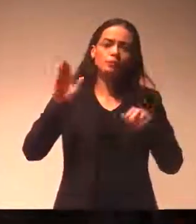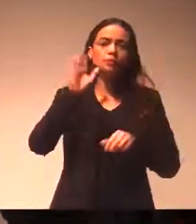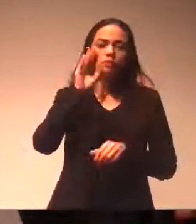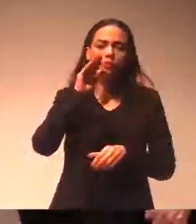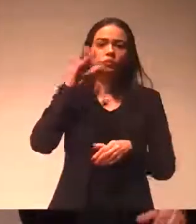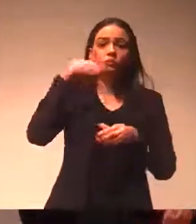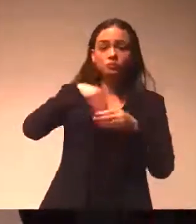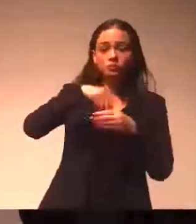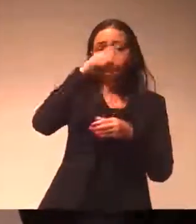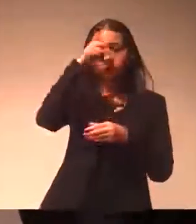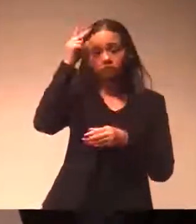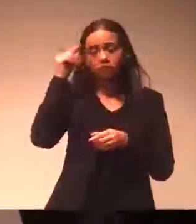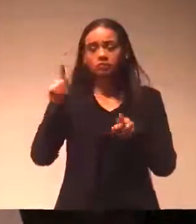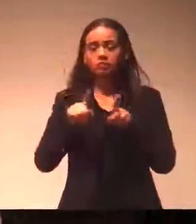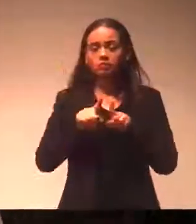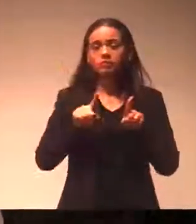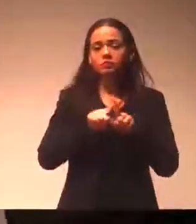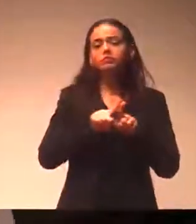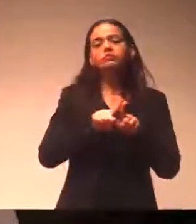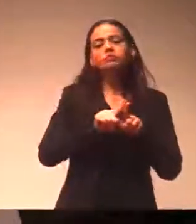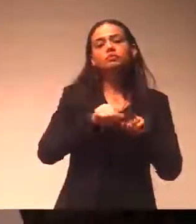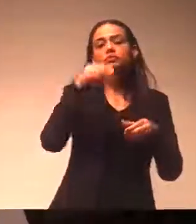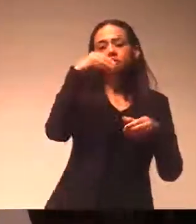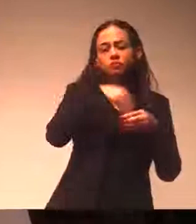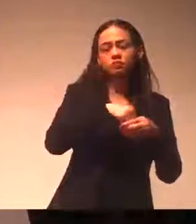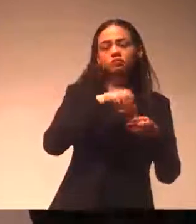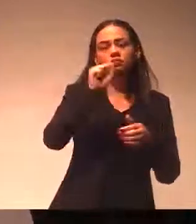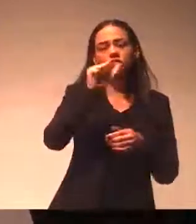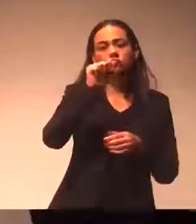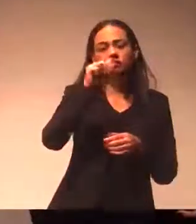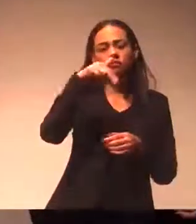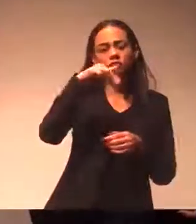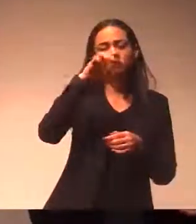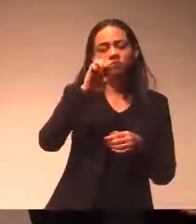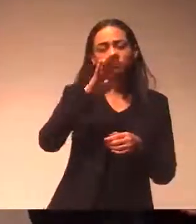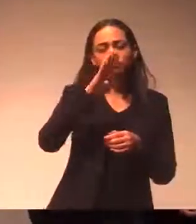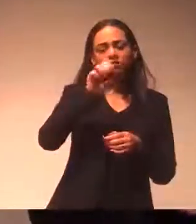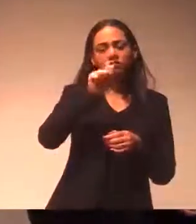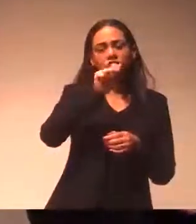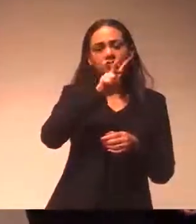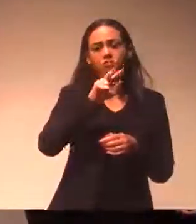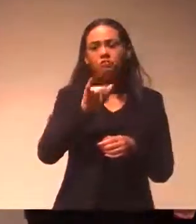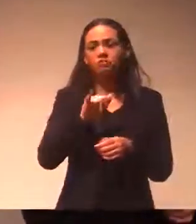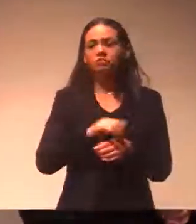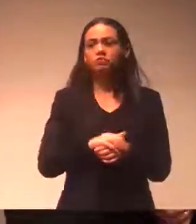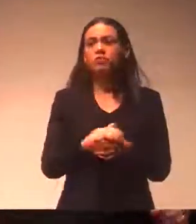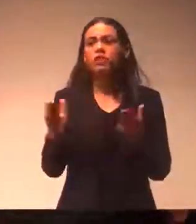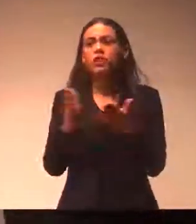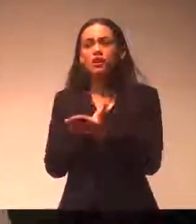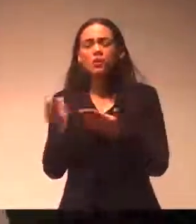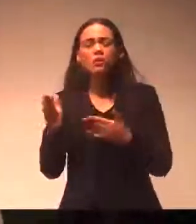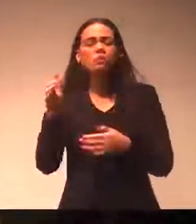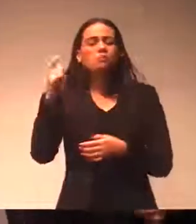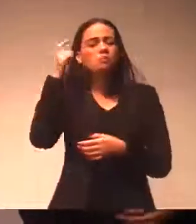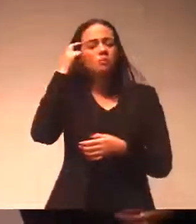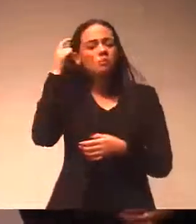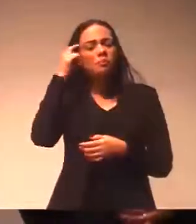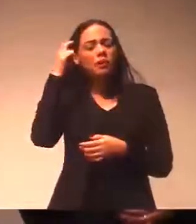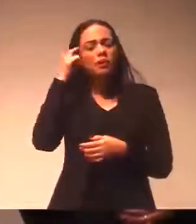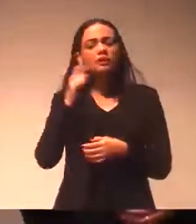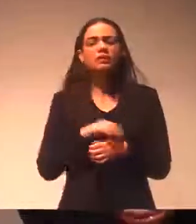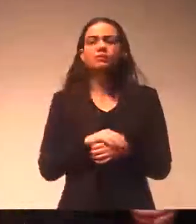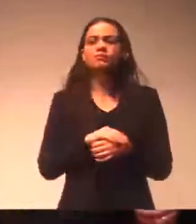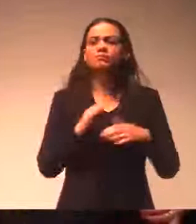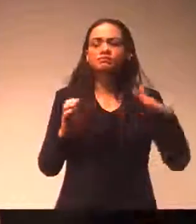quanto na Sanebave, que é uma empresa, uma autarquia pública, gente. Eu sei que tem gente que acha que é uma empresa privada, eu sei que tem gente que fica de olho